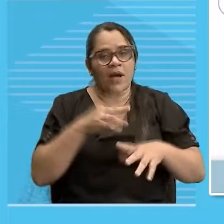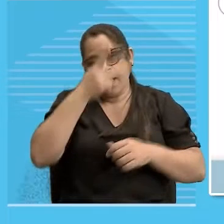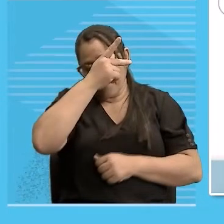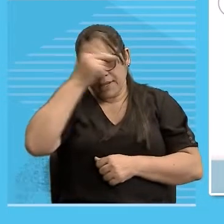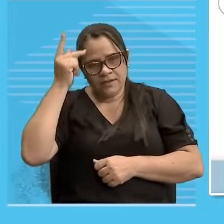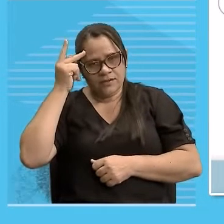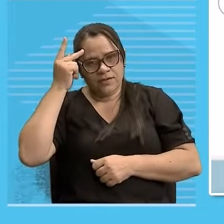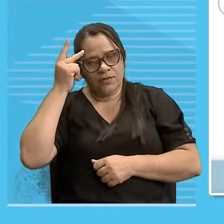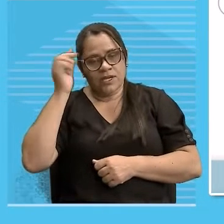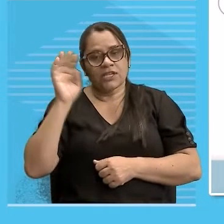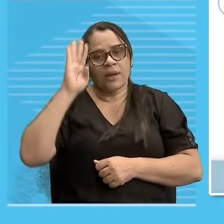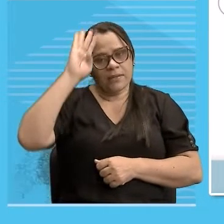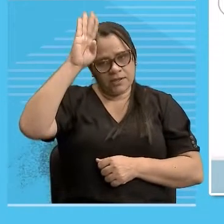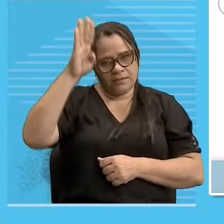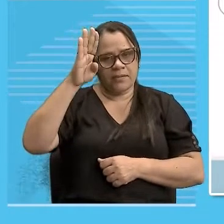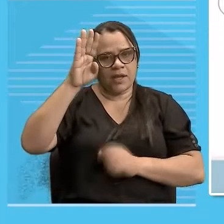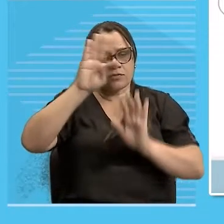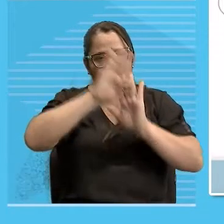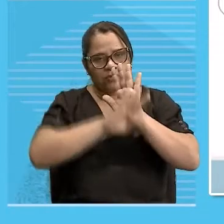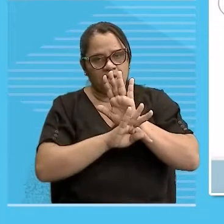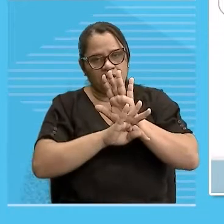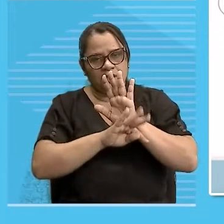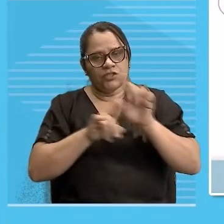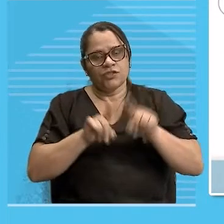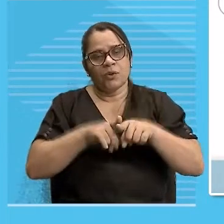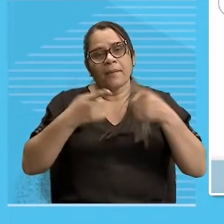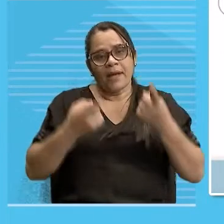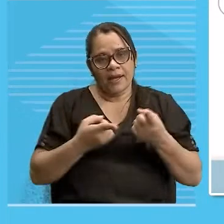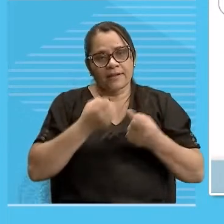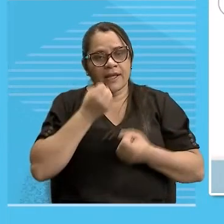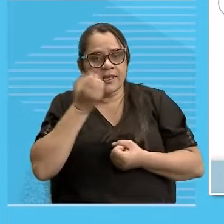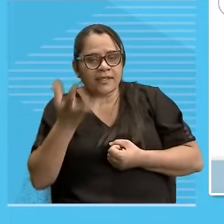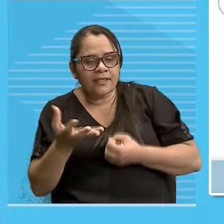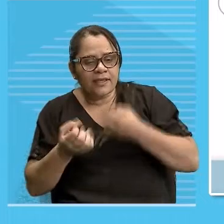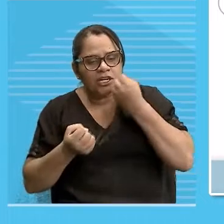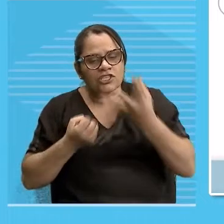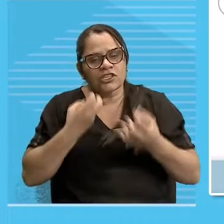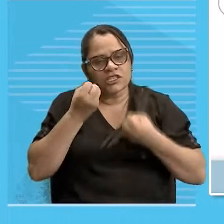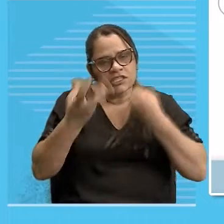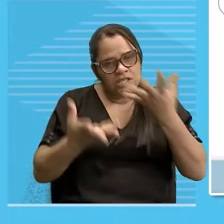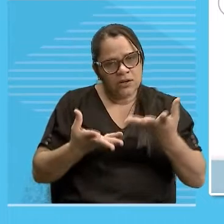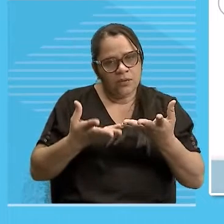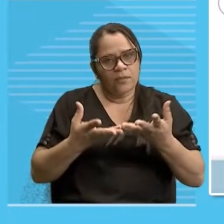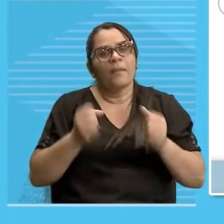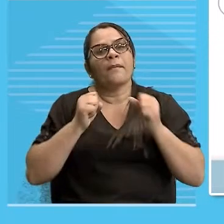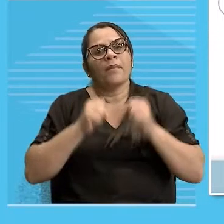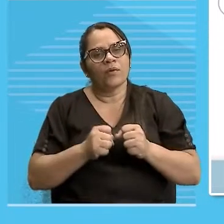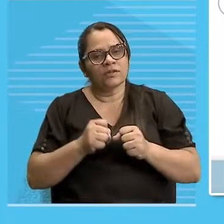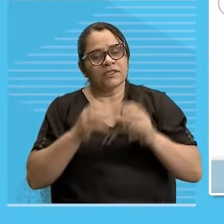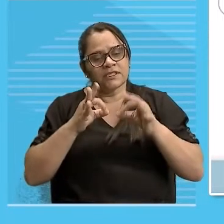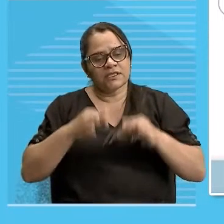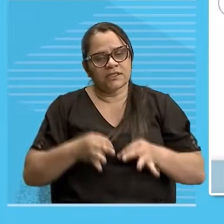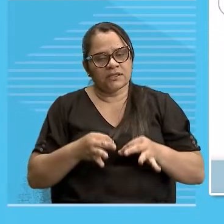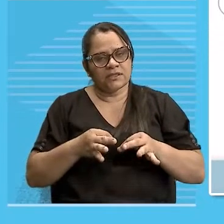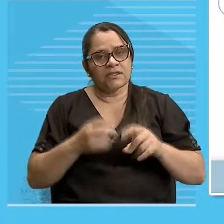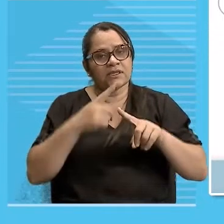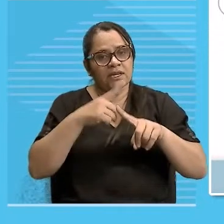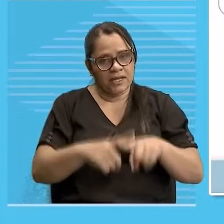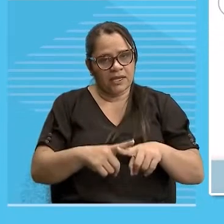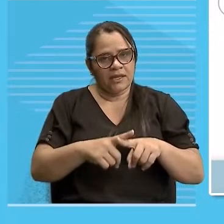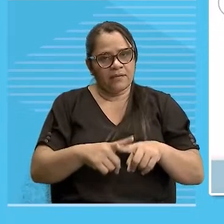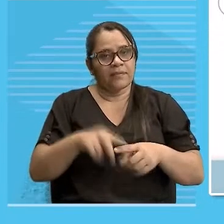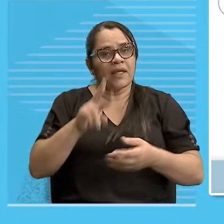digo predominantemente no texto, mas onde há interjeição, pode ter certeza. Então, ela apresenta